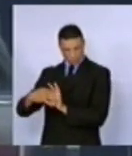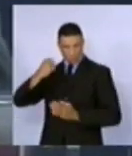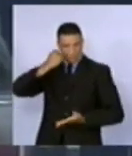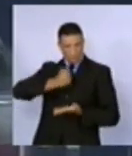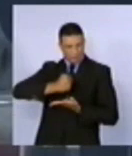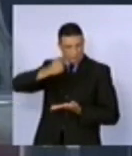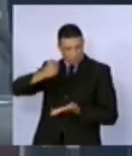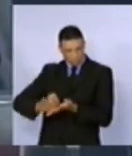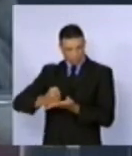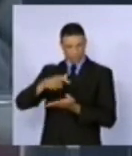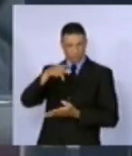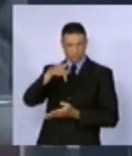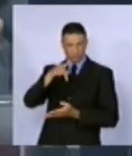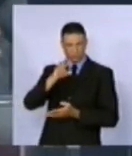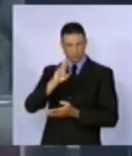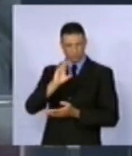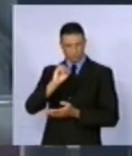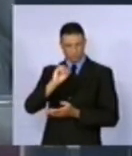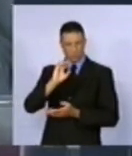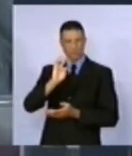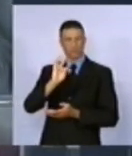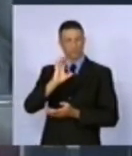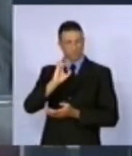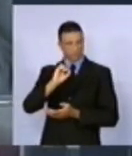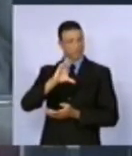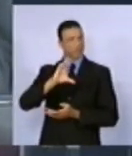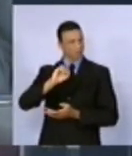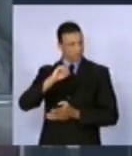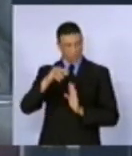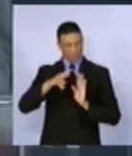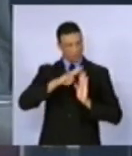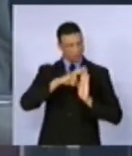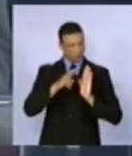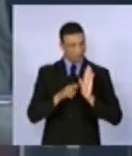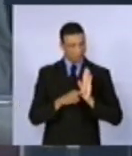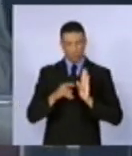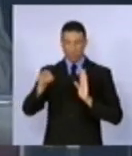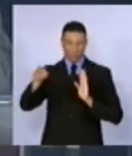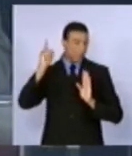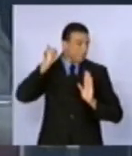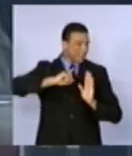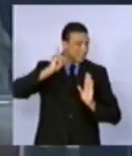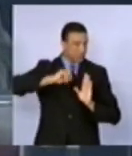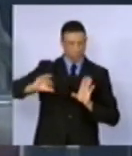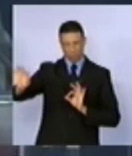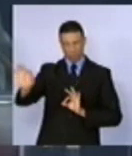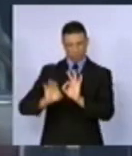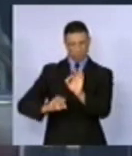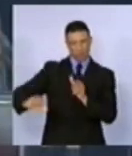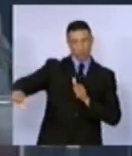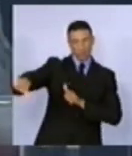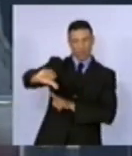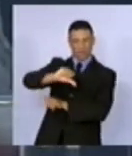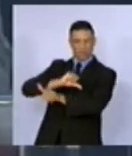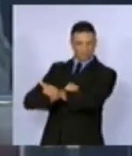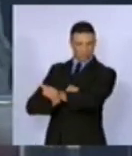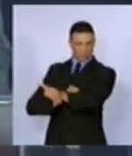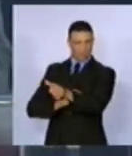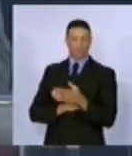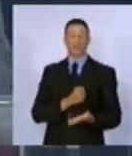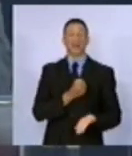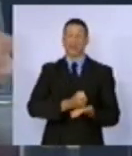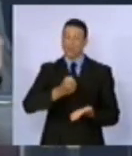ficou estabelecido que seria feita uma uma norma no estado etá a partir desse desse protocolo